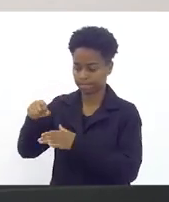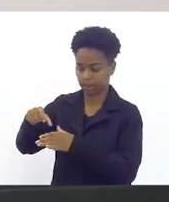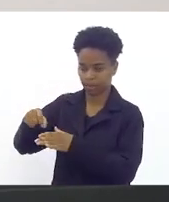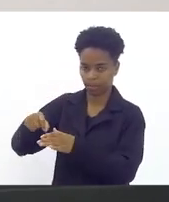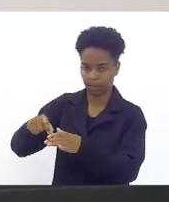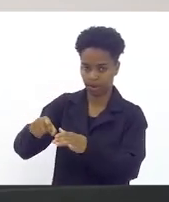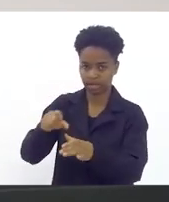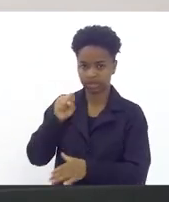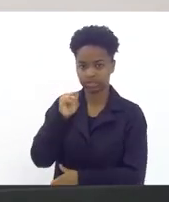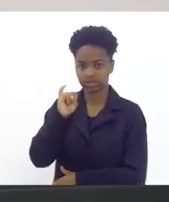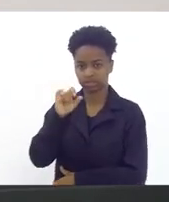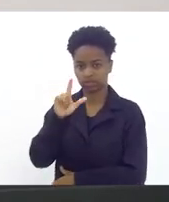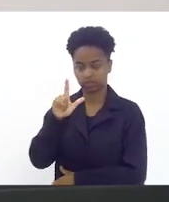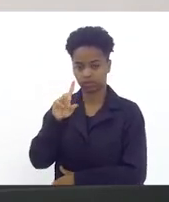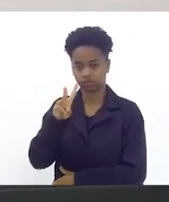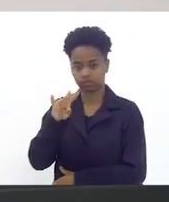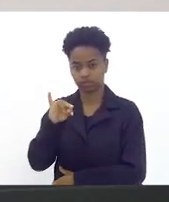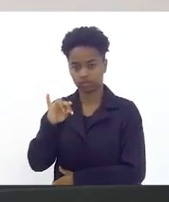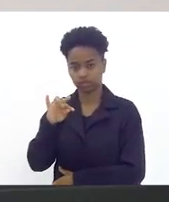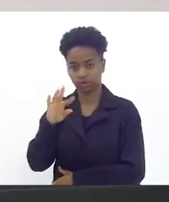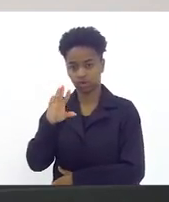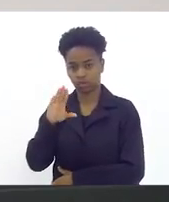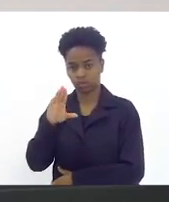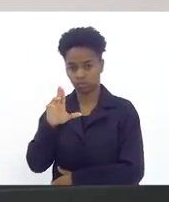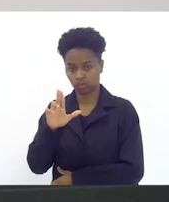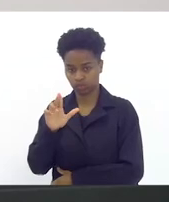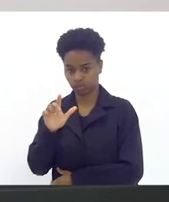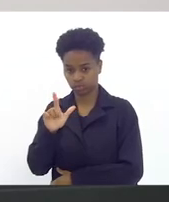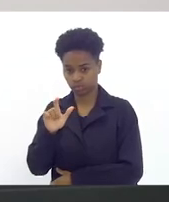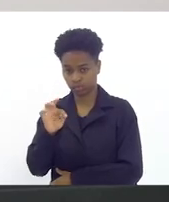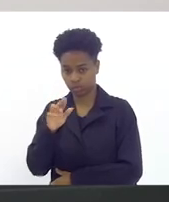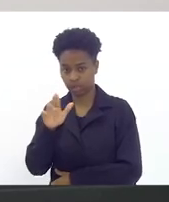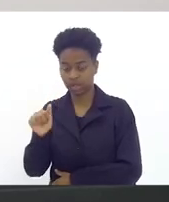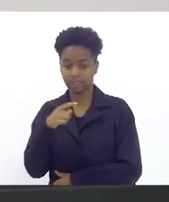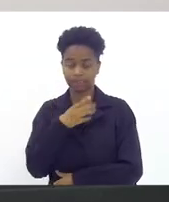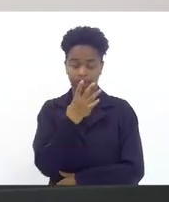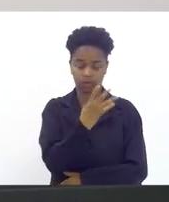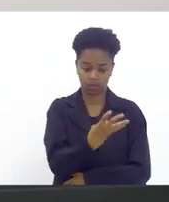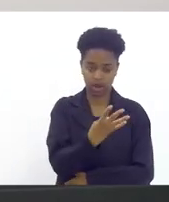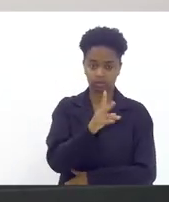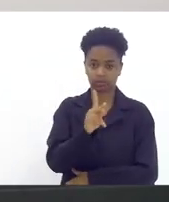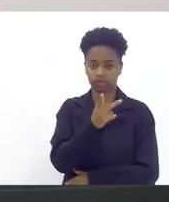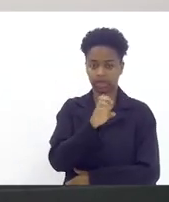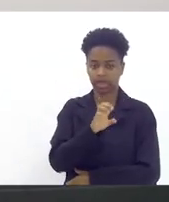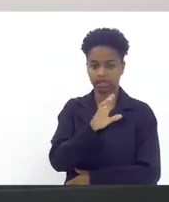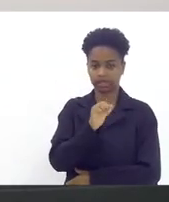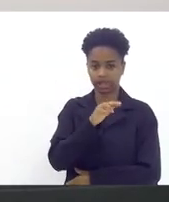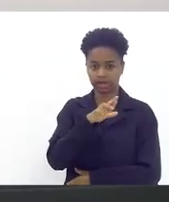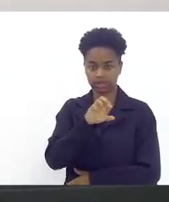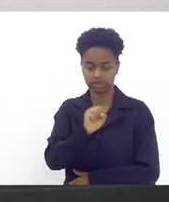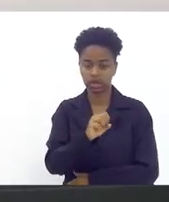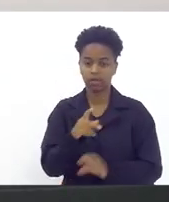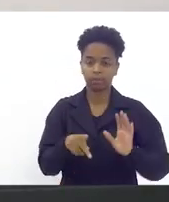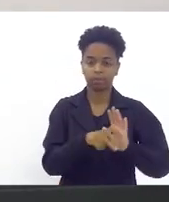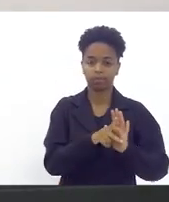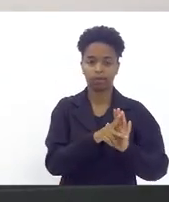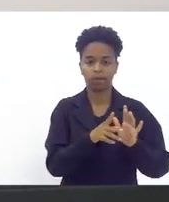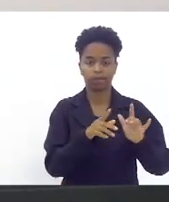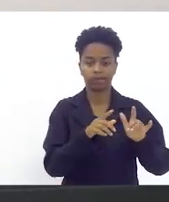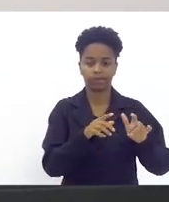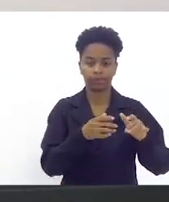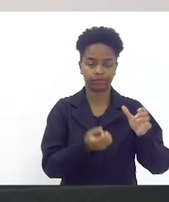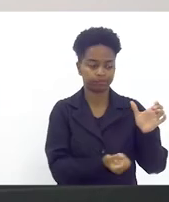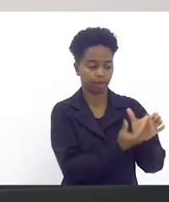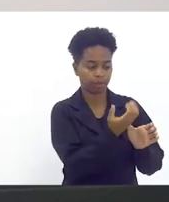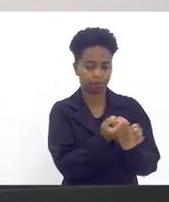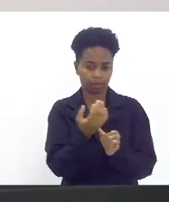Avicultura a gente tem quatro hectares de vegetação nativa então a gente imagina que que aqui